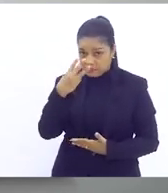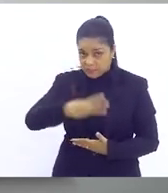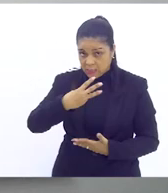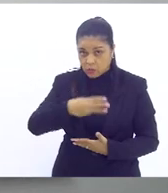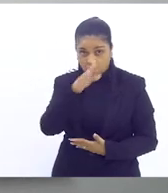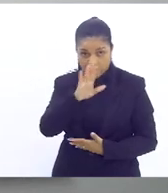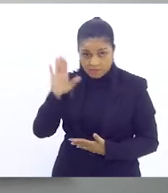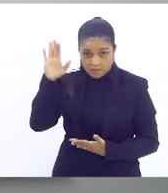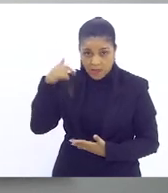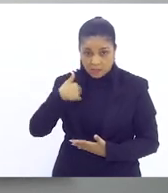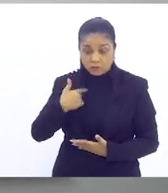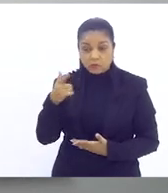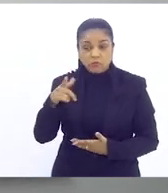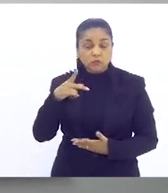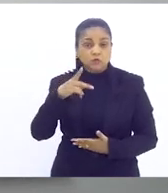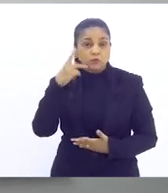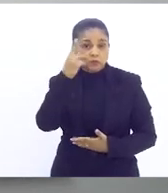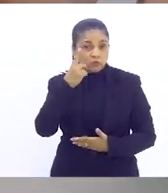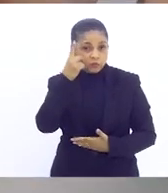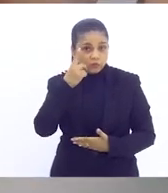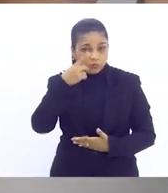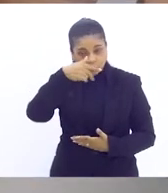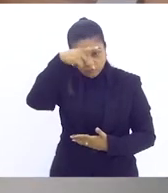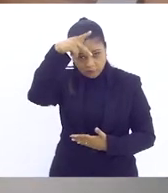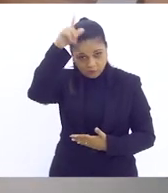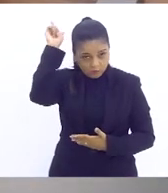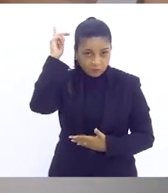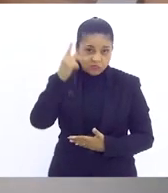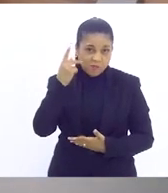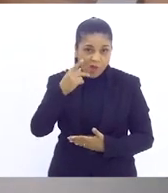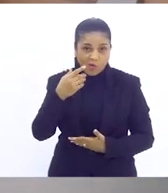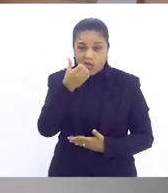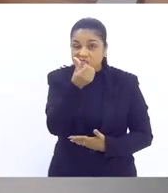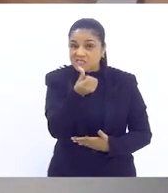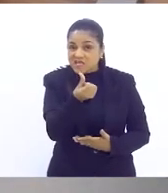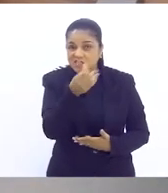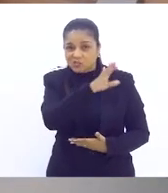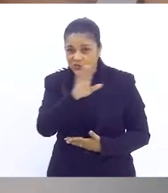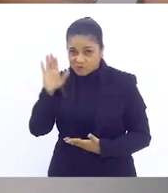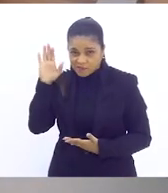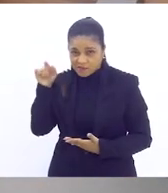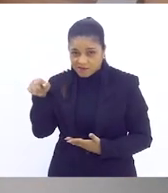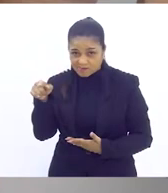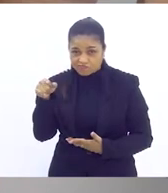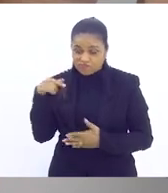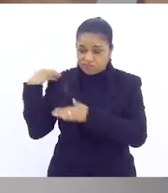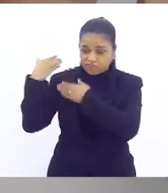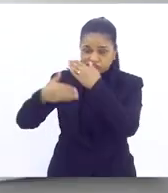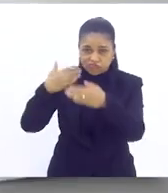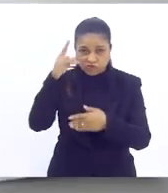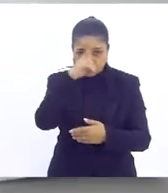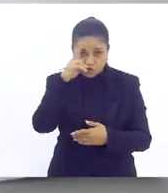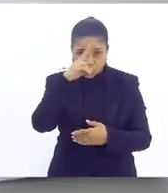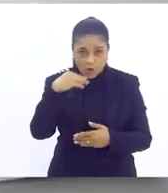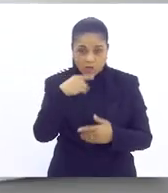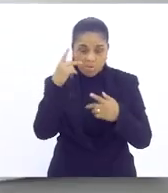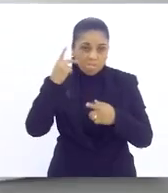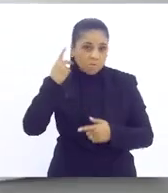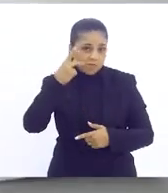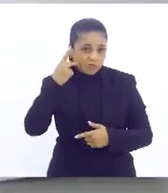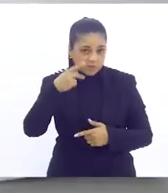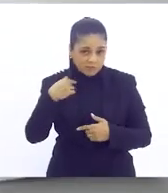sexto se colocar aí toda sua vida política é sempre por ser Servidor Público